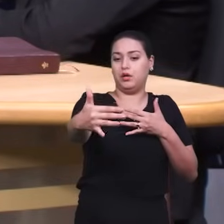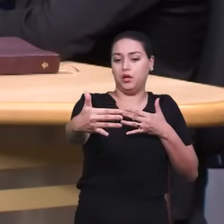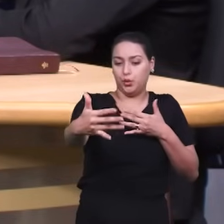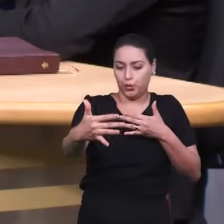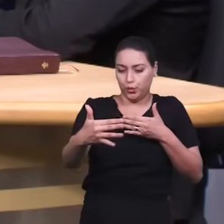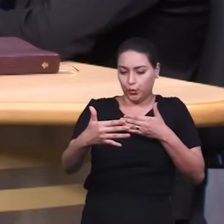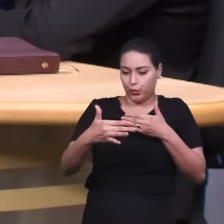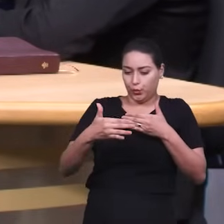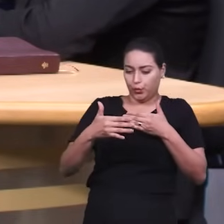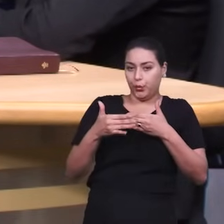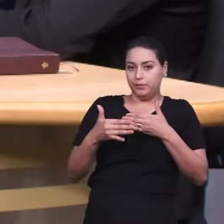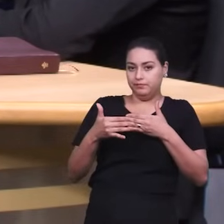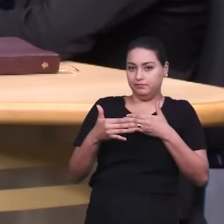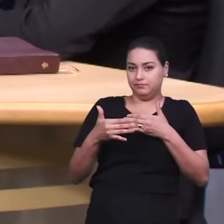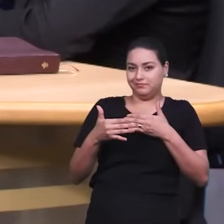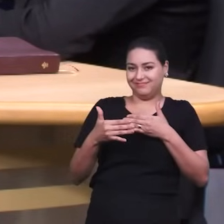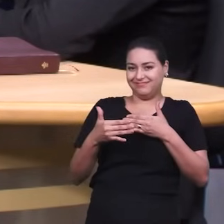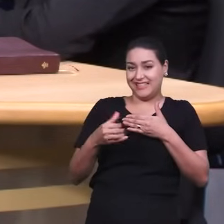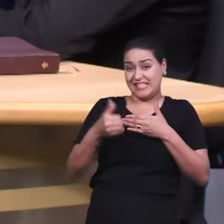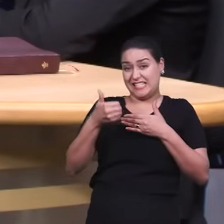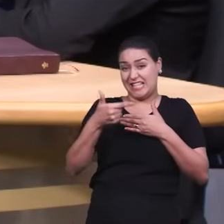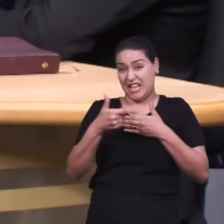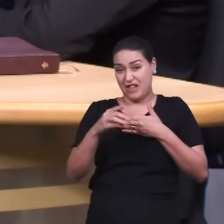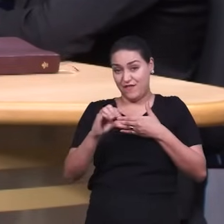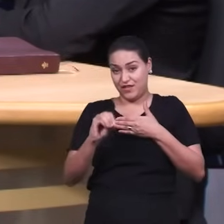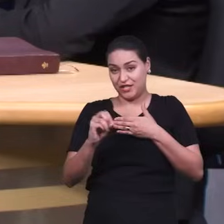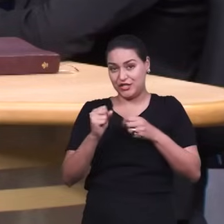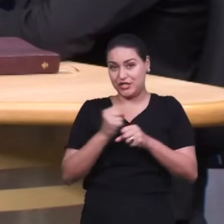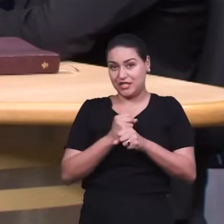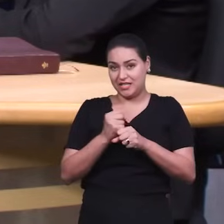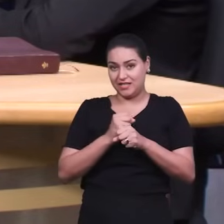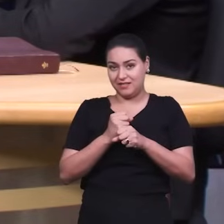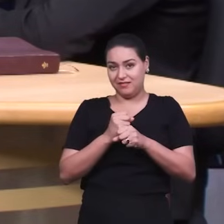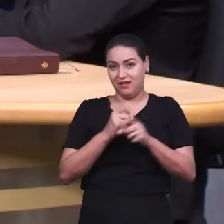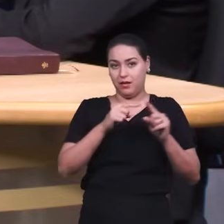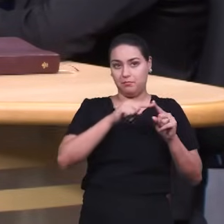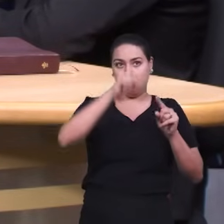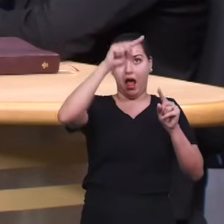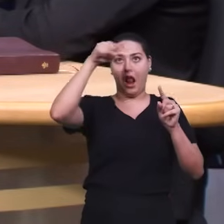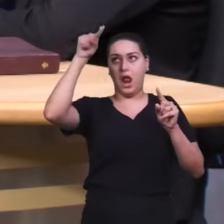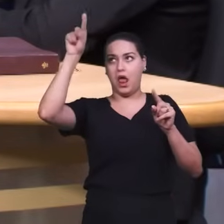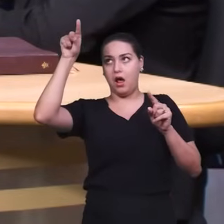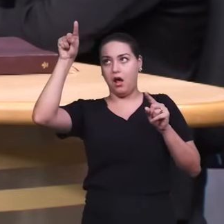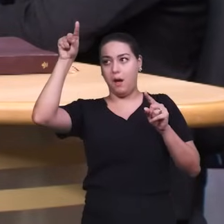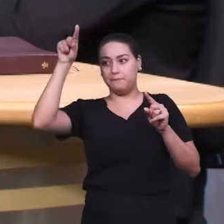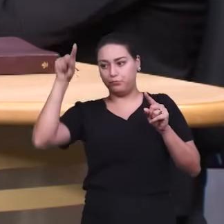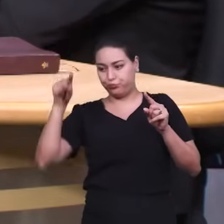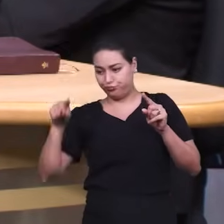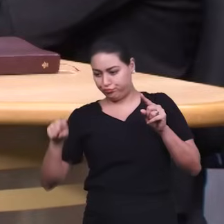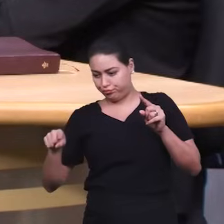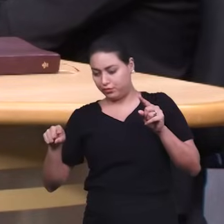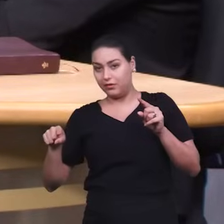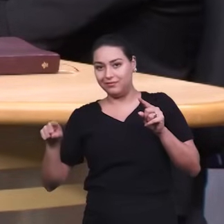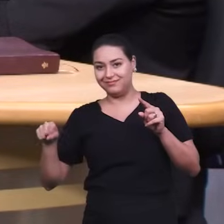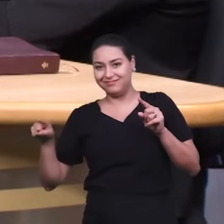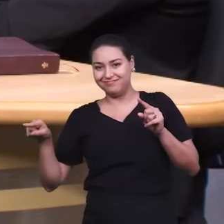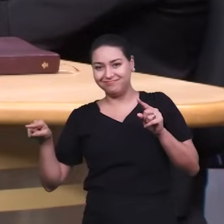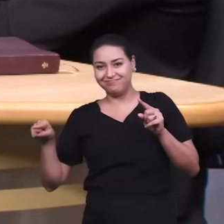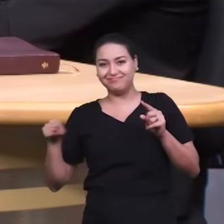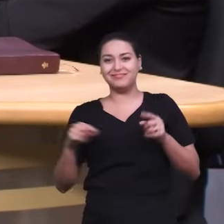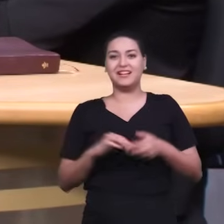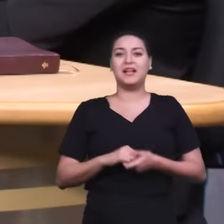ali próximo do dilúvio, alguma coisa acontece que o homem passa a viver menos, aí nós vemos essa queda do gráfico aí das